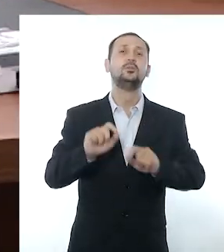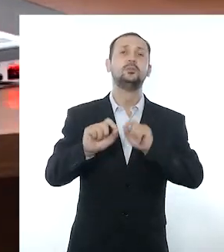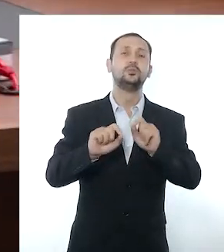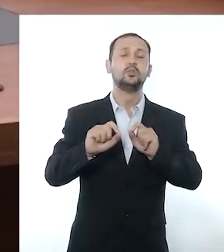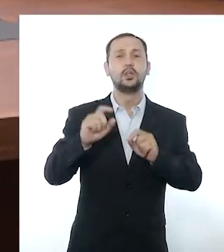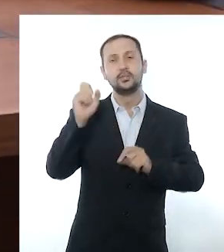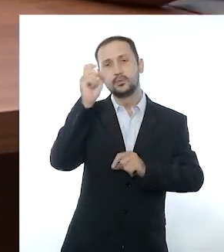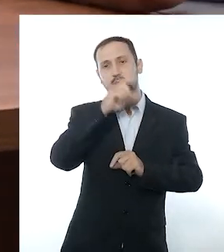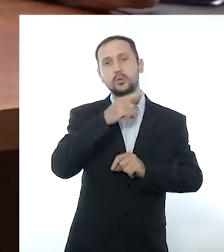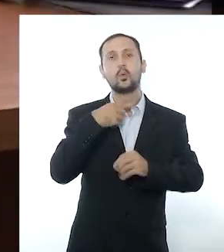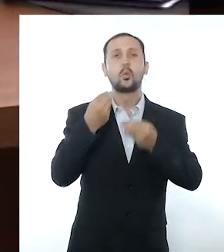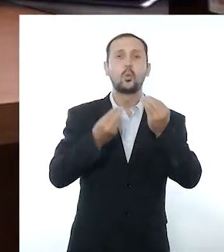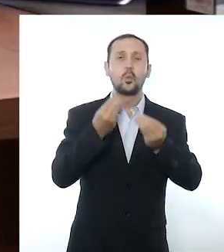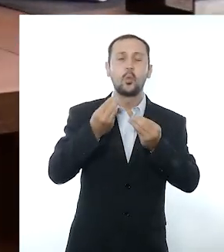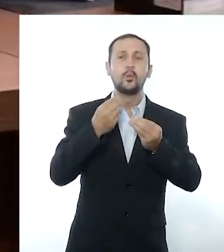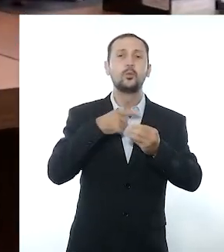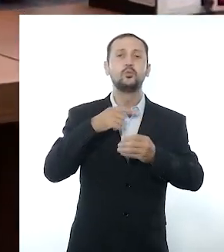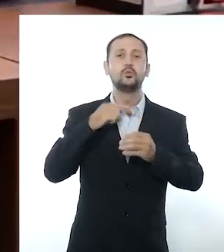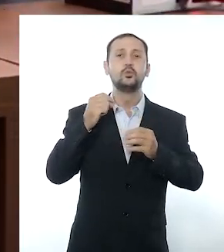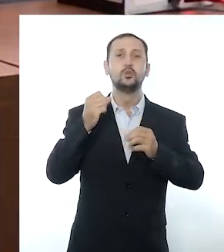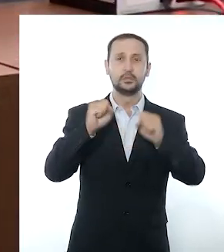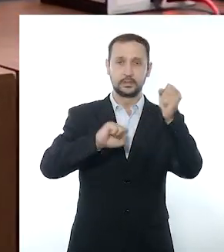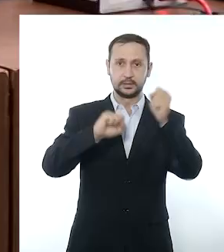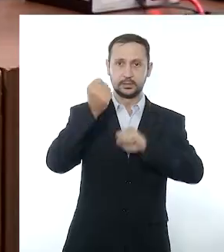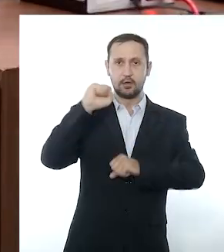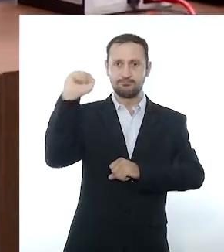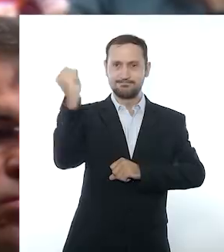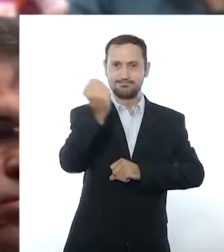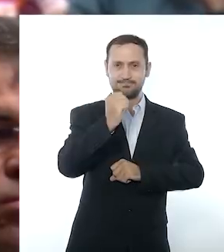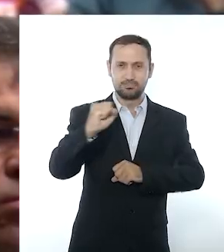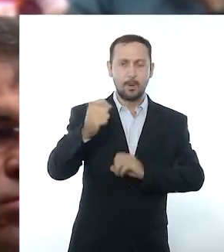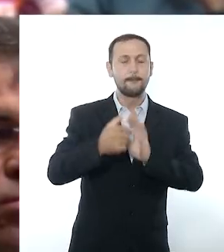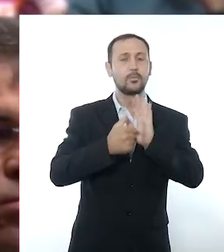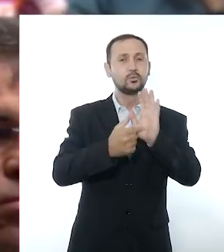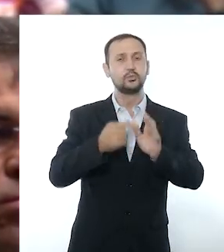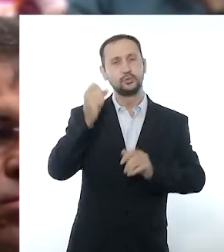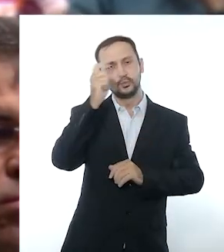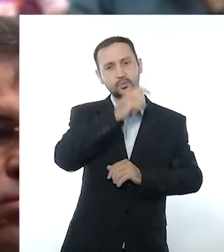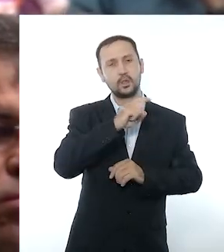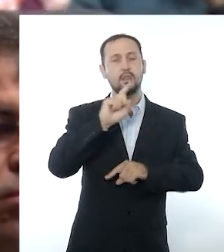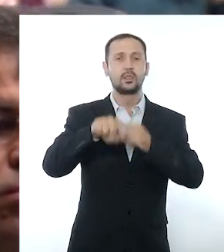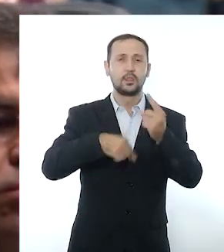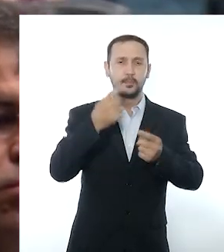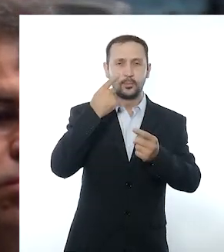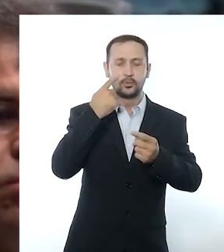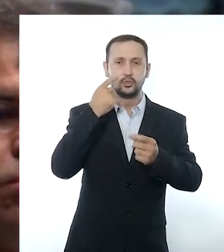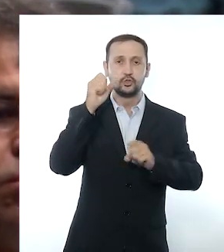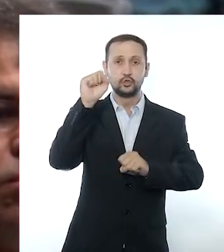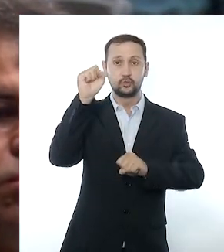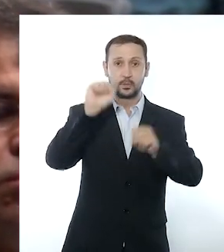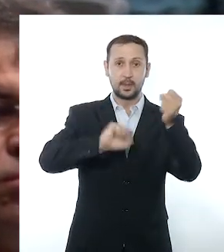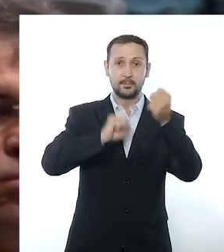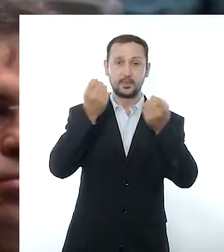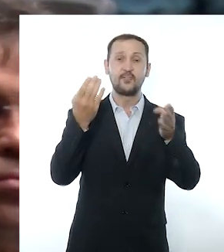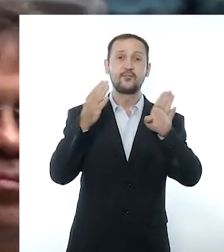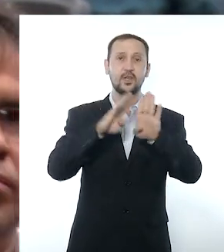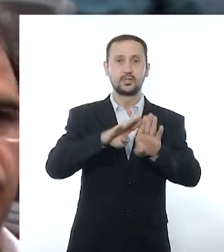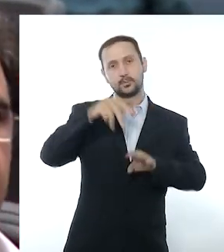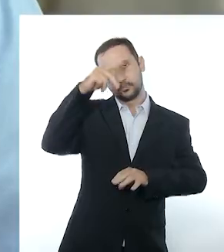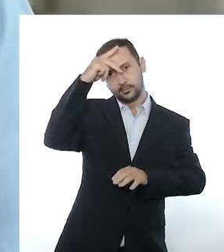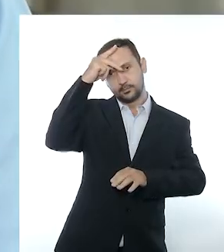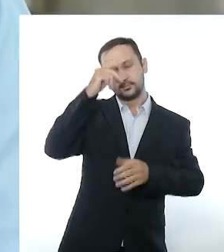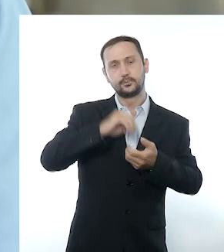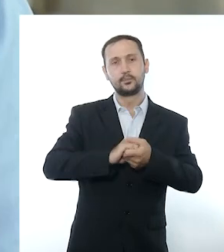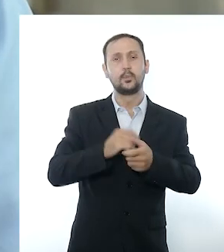dos desafios do funcionamento dos frigoríficos debateu dificuldades do setor depois de uma grande empresa fechar em